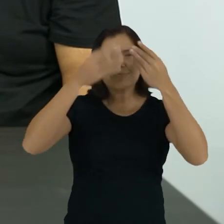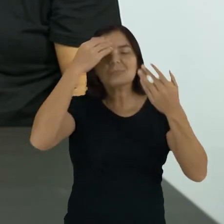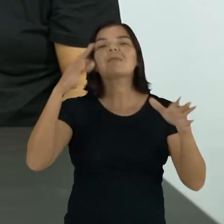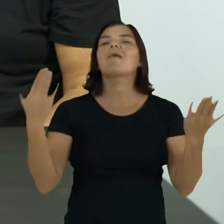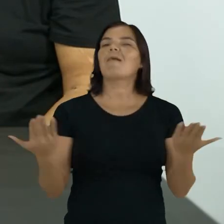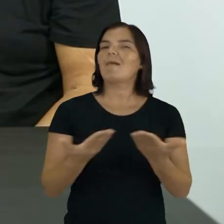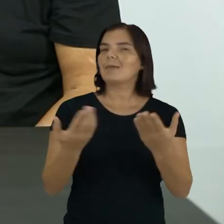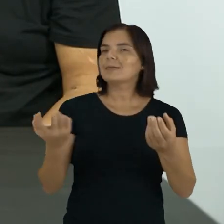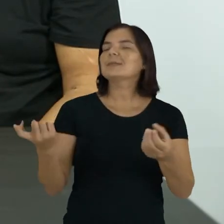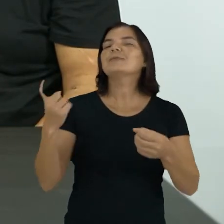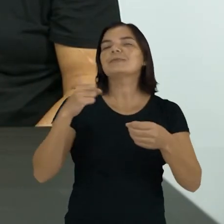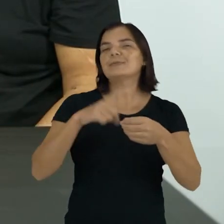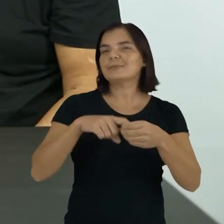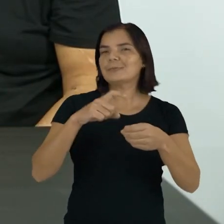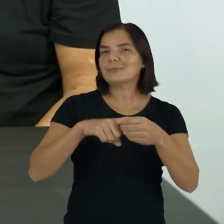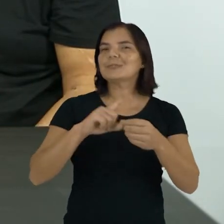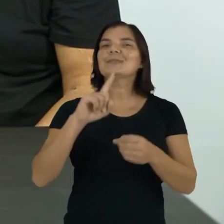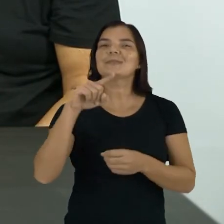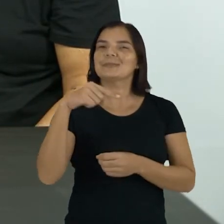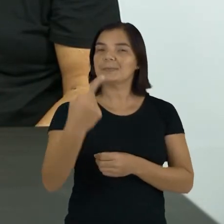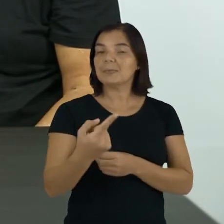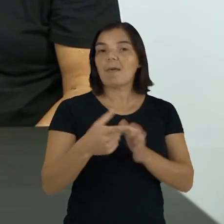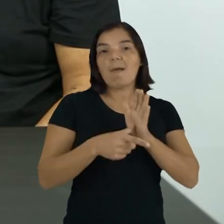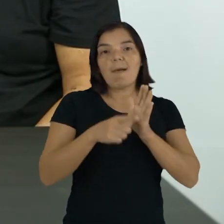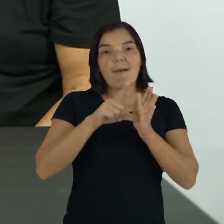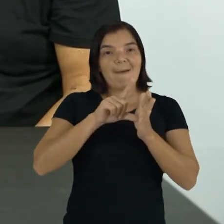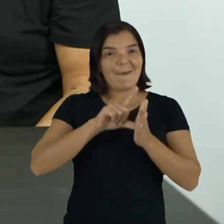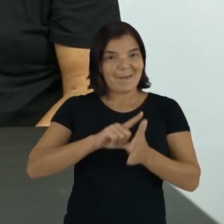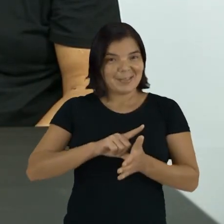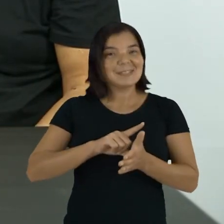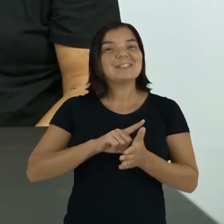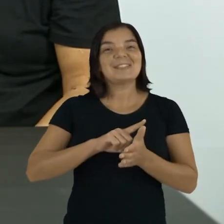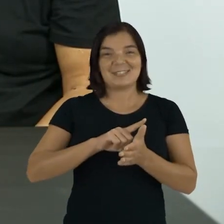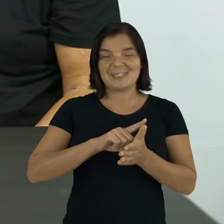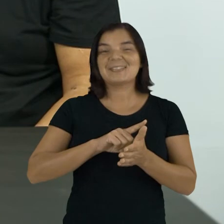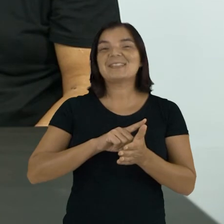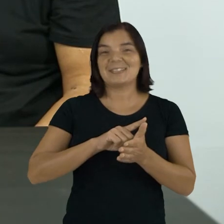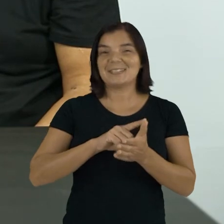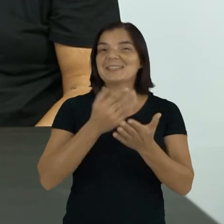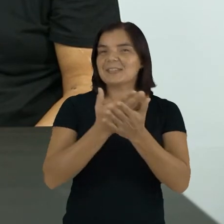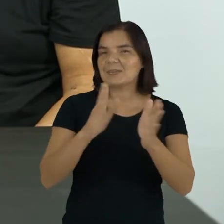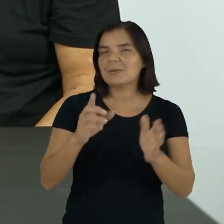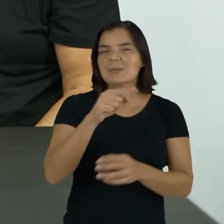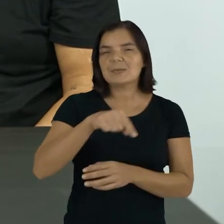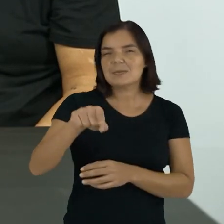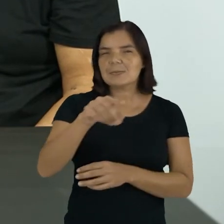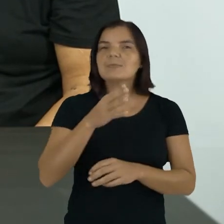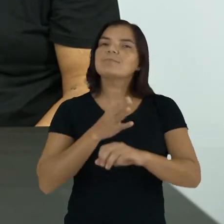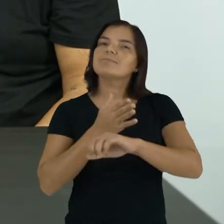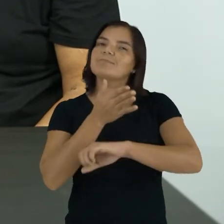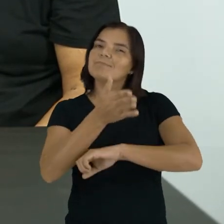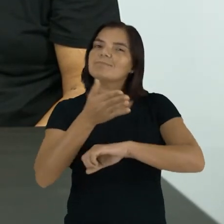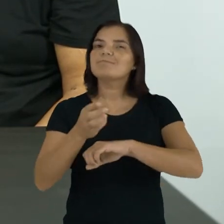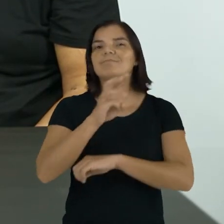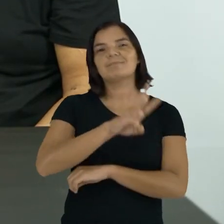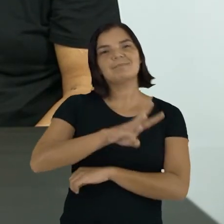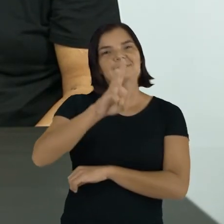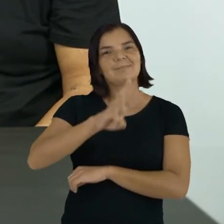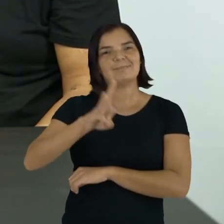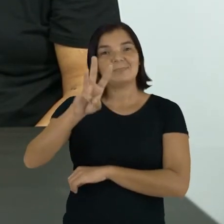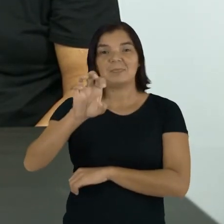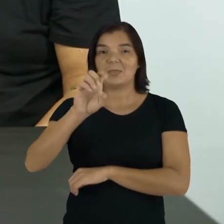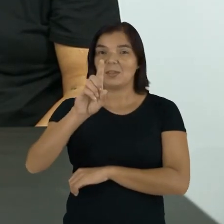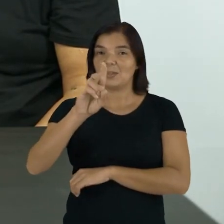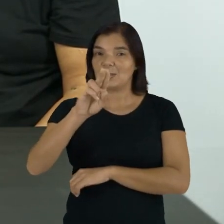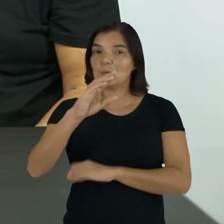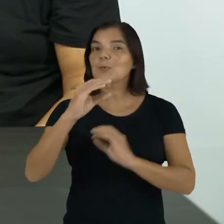nós vamos voltar daqui a pouquinho. Mas antes de nós terminarmos essa parte aqui, eu quero que você acesse a nossa plataforma